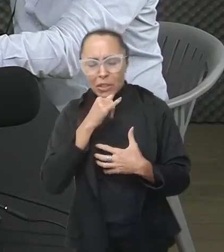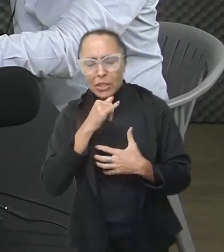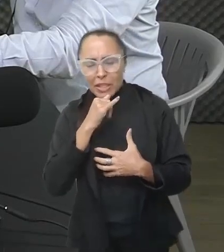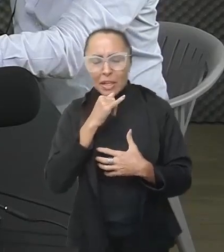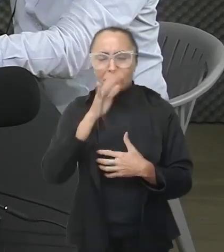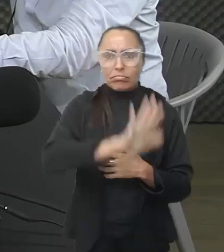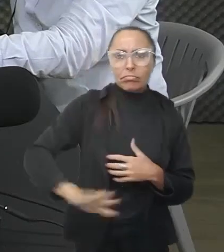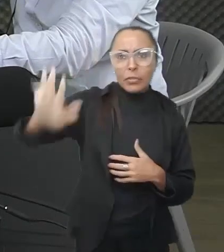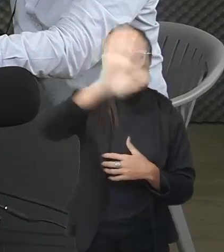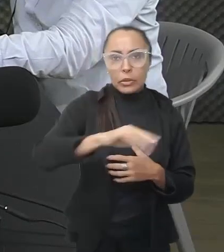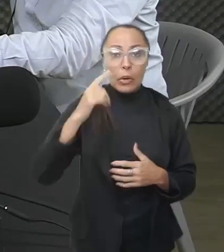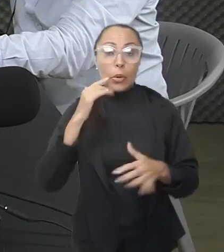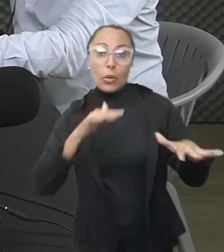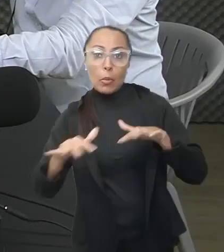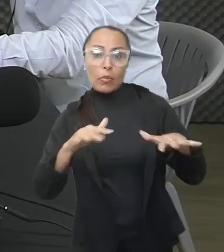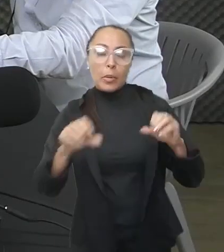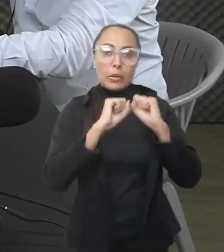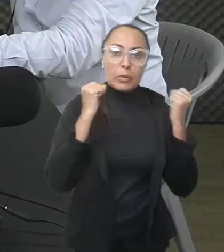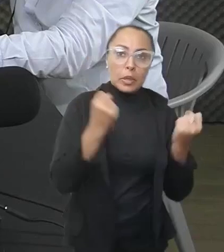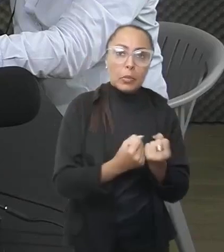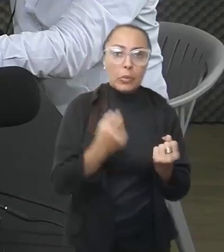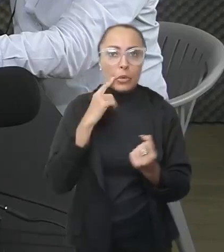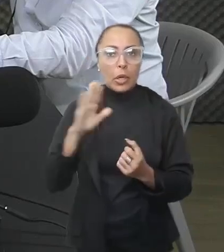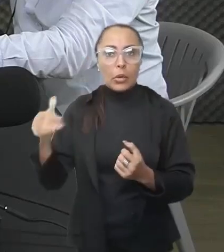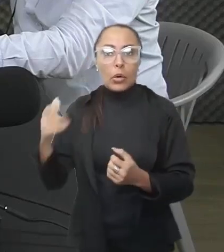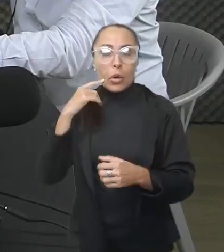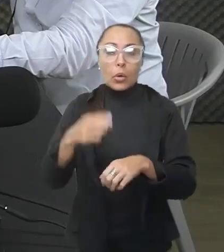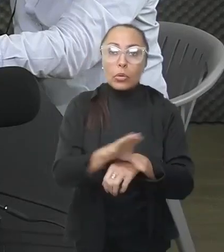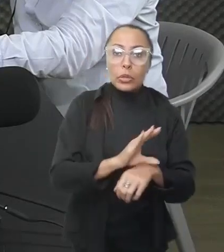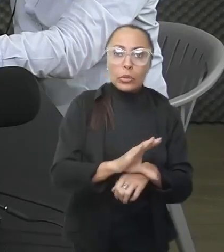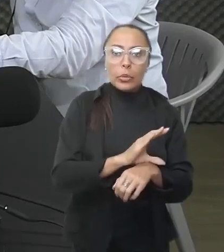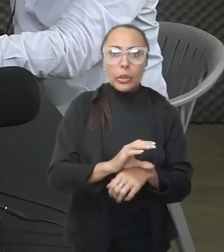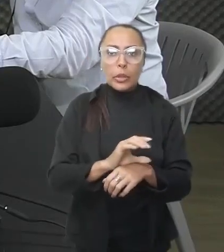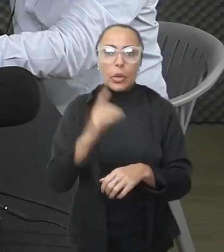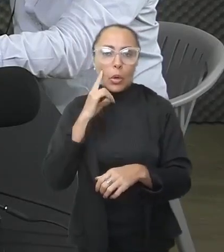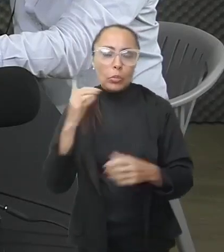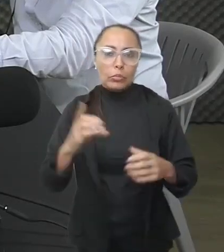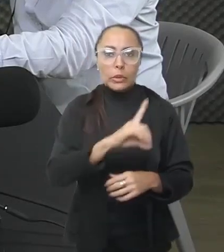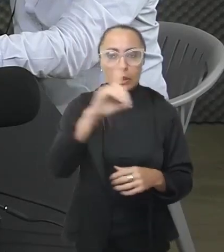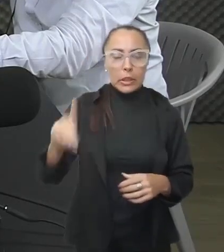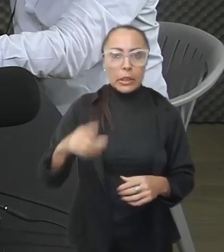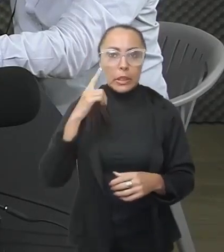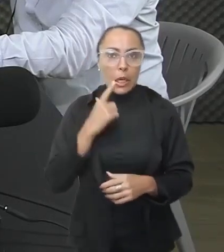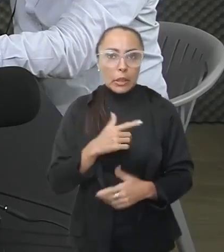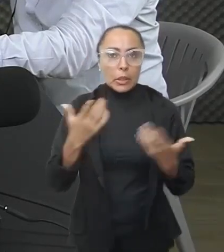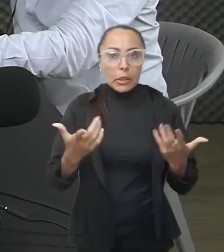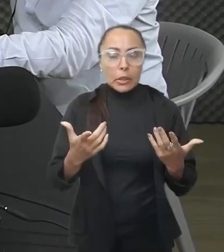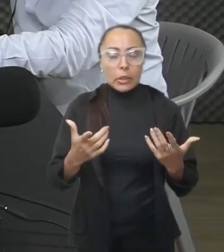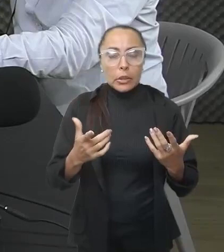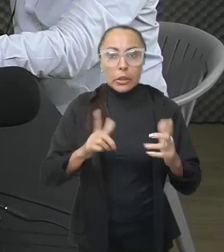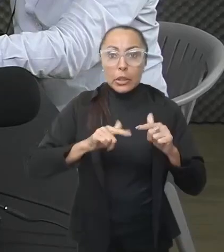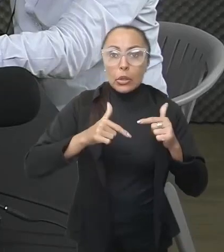e, né, os movimentos sociais buscaram constituir esse dia como um dia de luta. Então, o Eduardo deve lembrar bem, né,